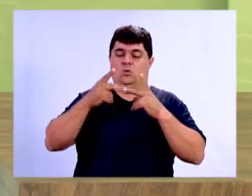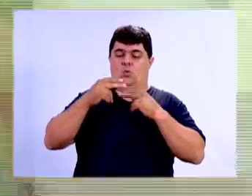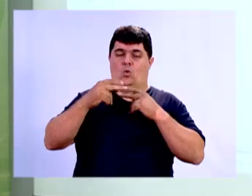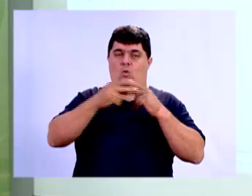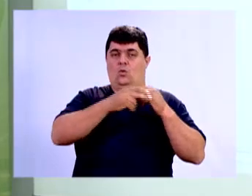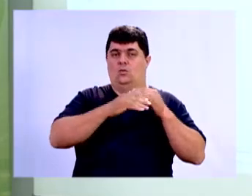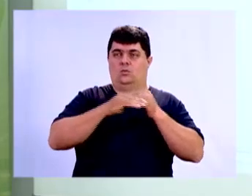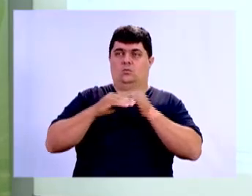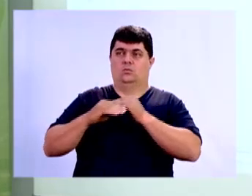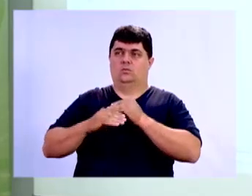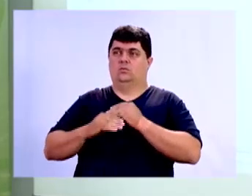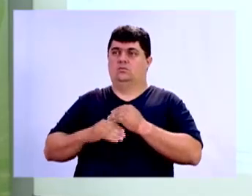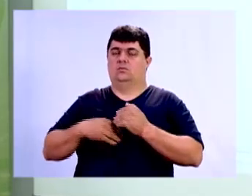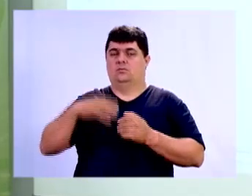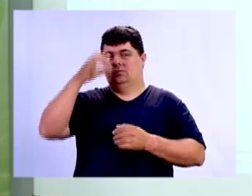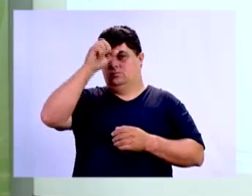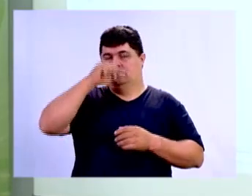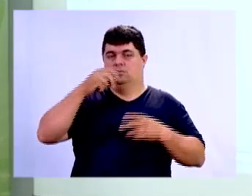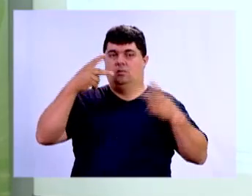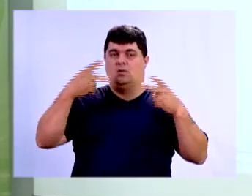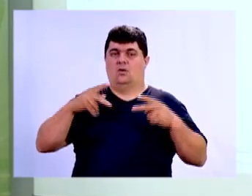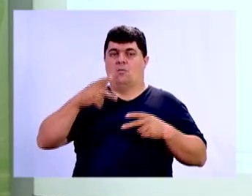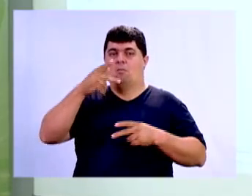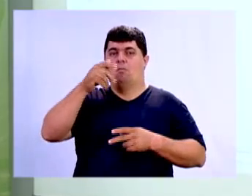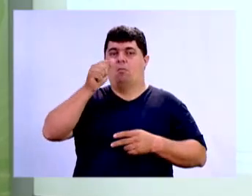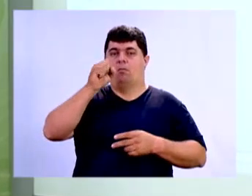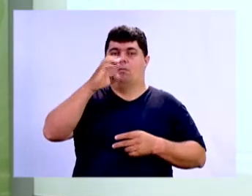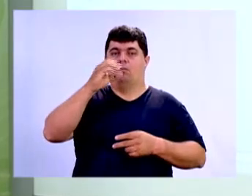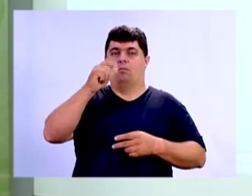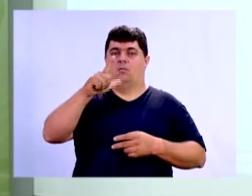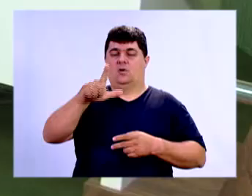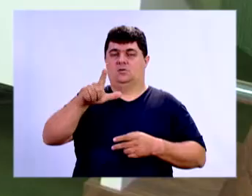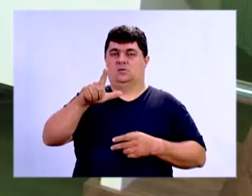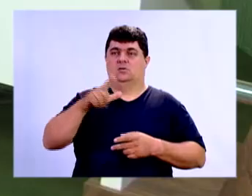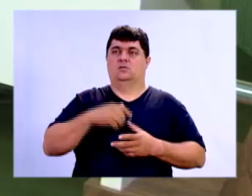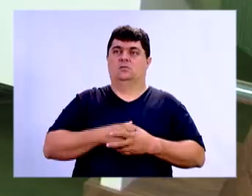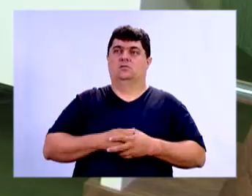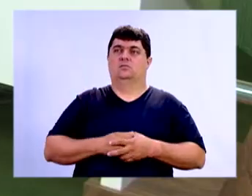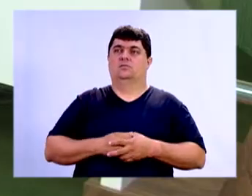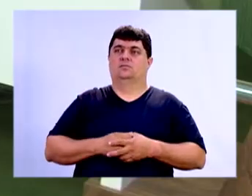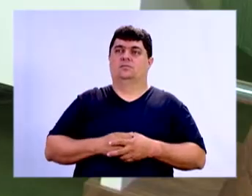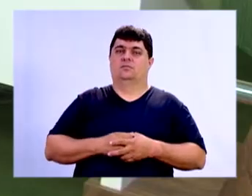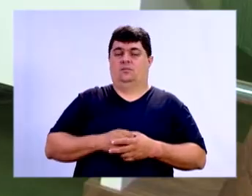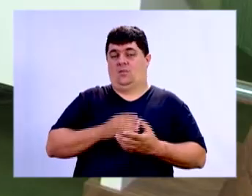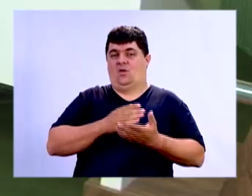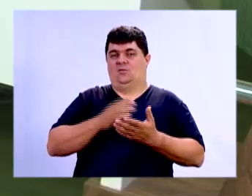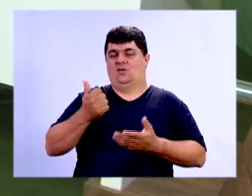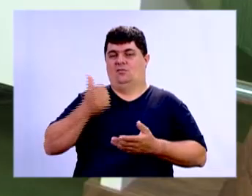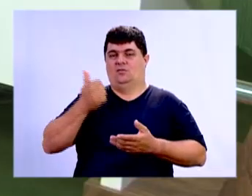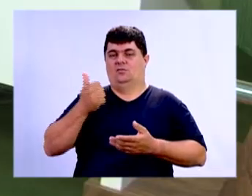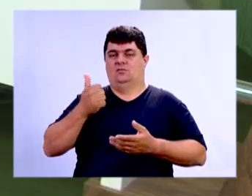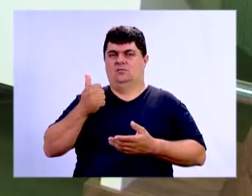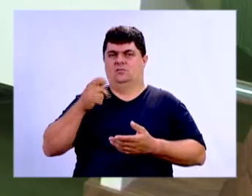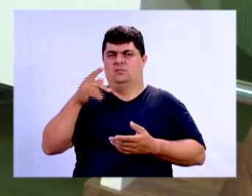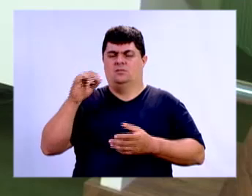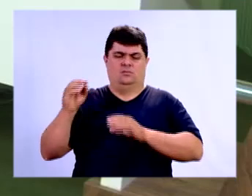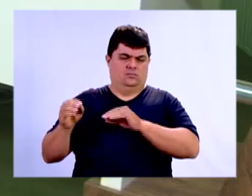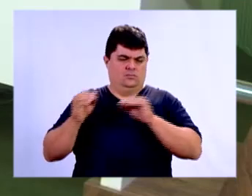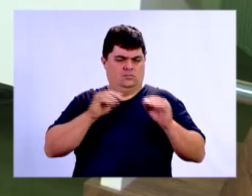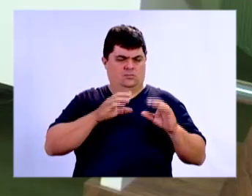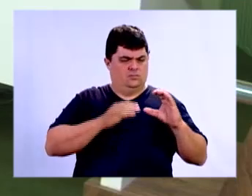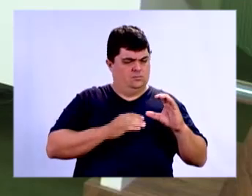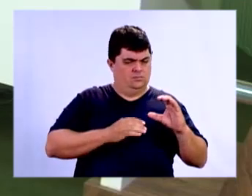ela. Eu aprendi a programar com Pascal, professor. E Pascal Pascal começava com 1. Né? Depois, quando eu saí do Pascal e para o